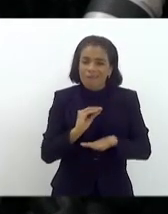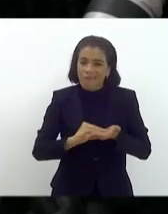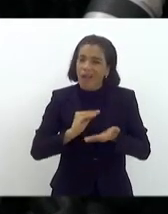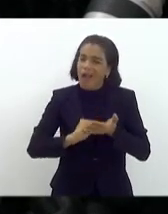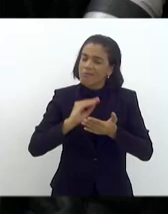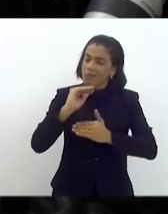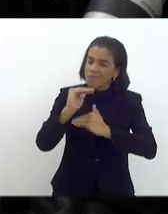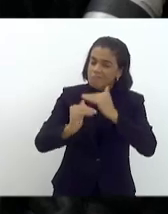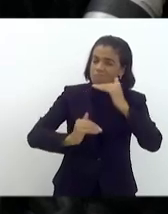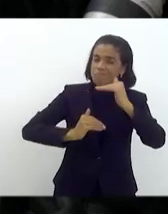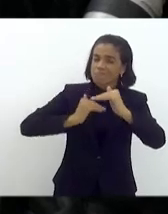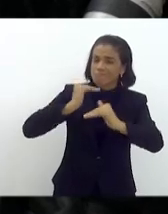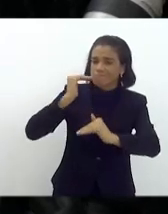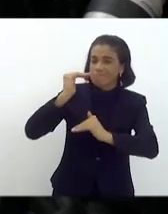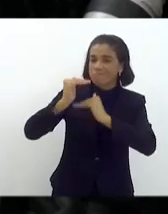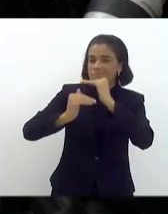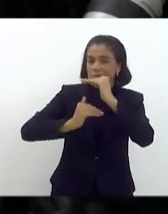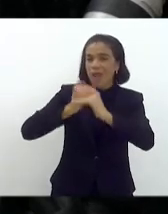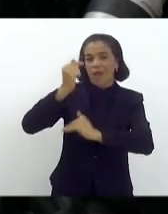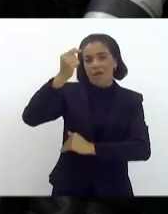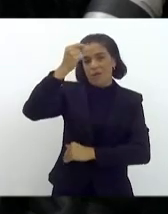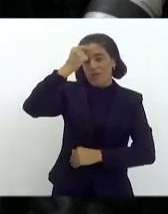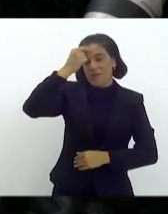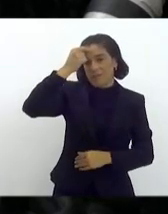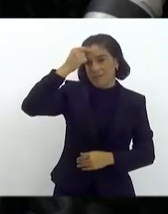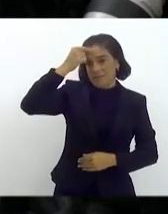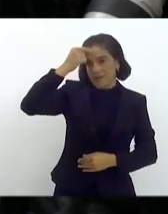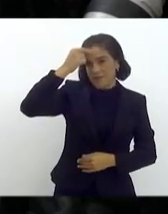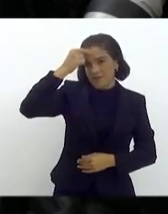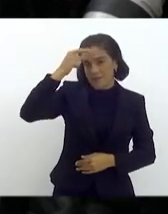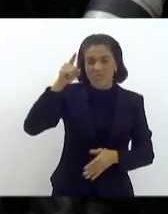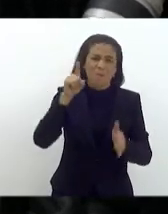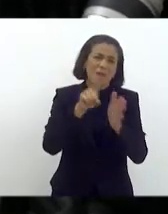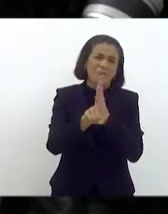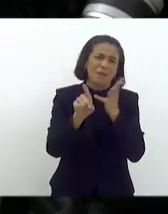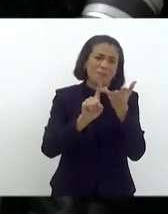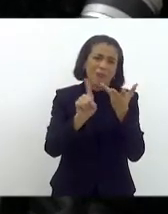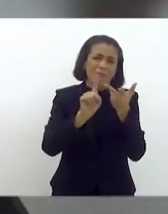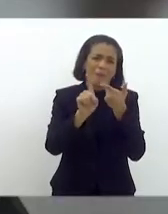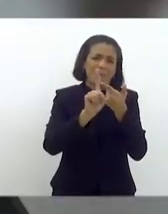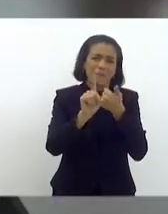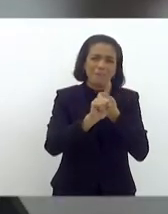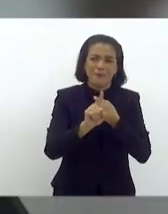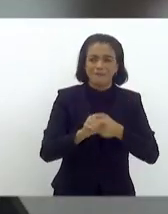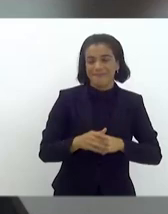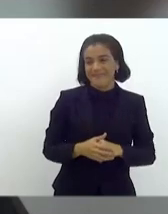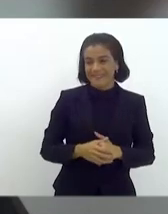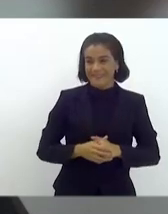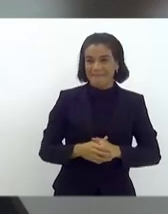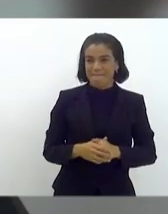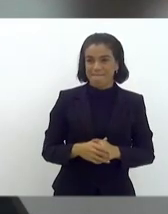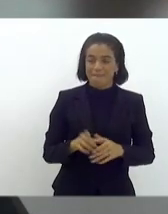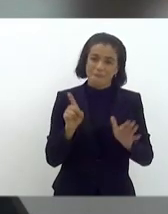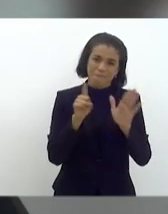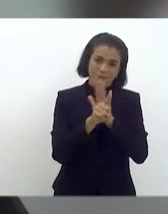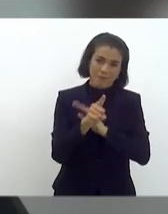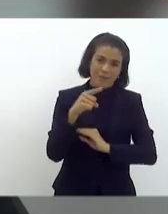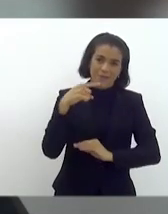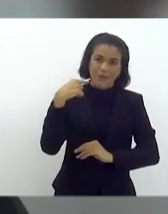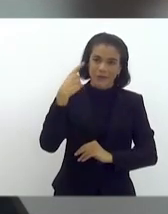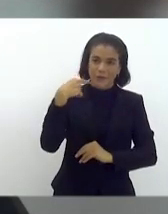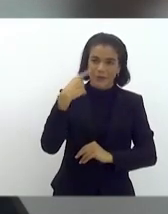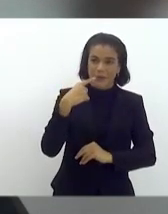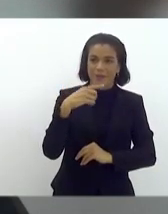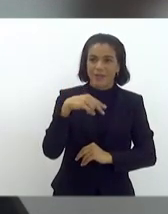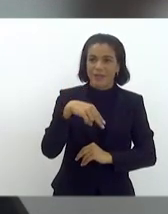nessa nessa conscientização Chego já perguntei demais Doutora Natasha eu queria só fazer uma pergunta que